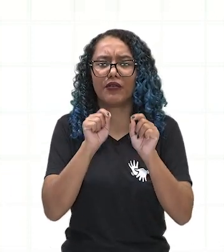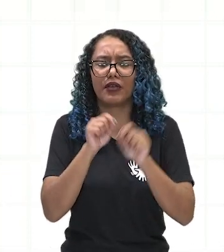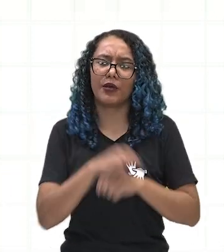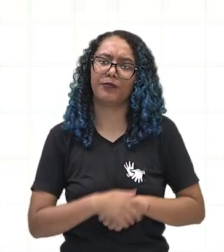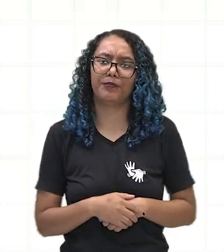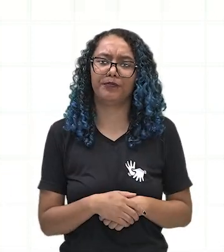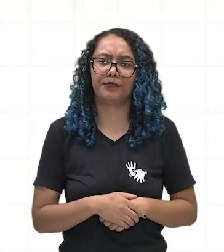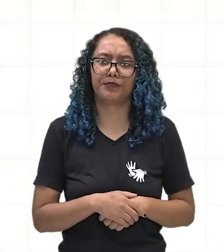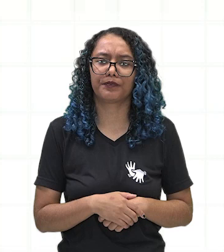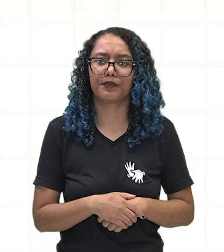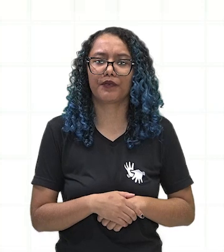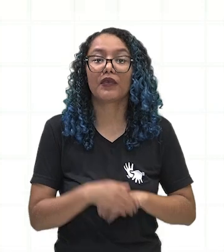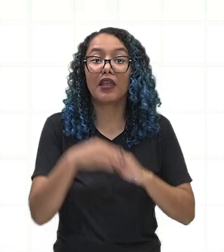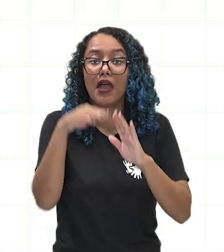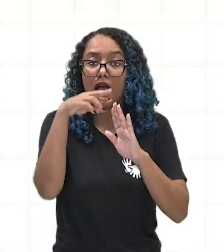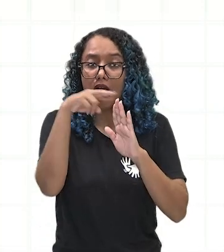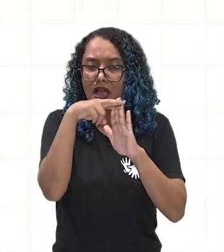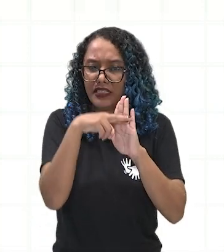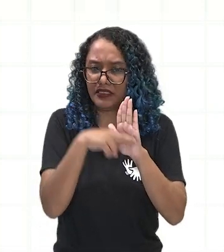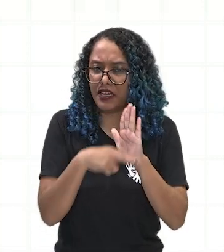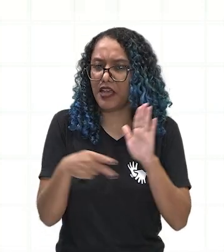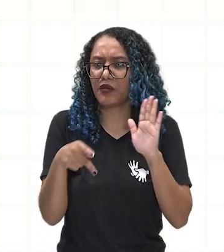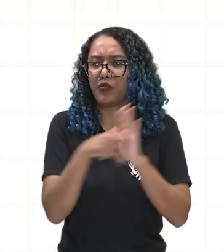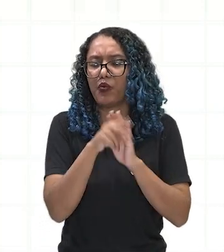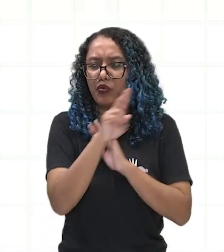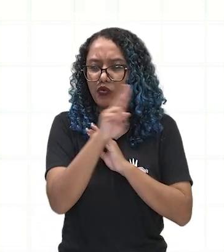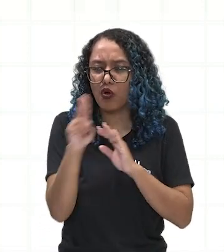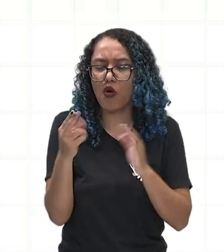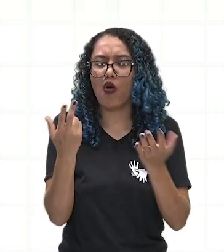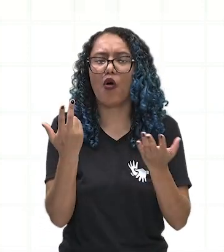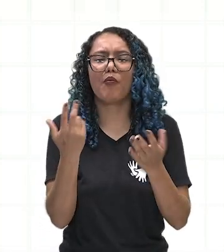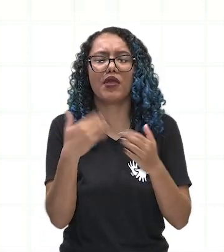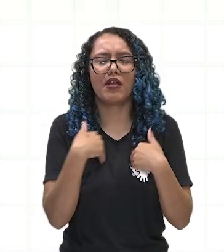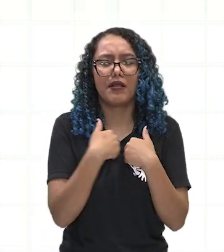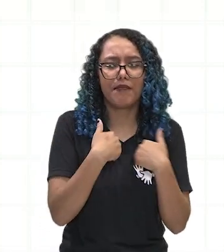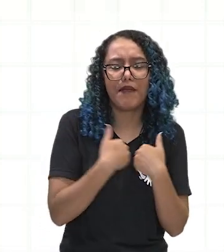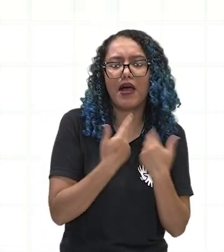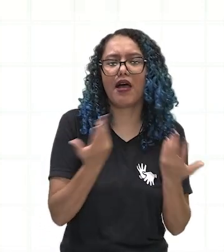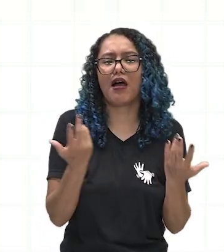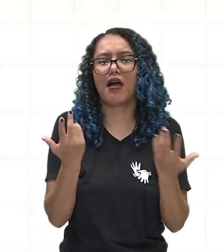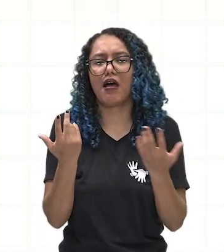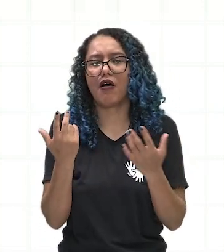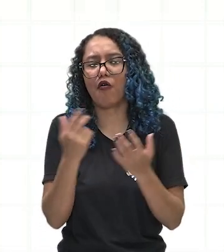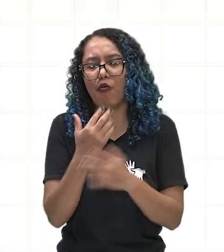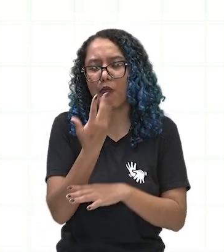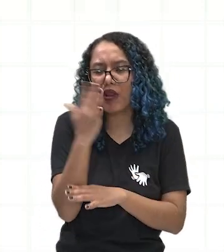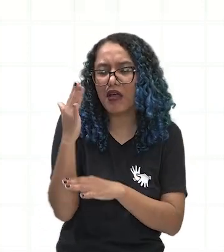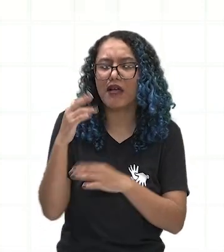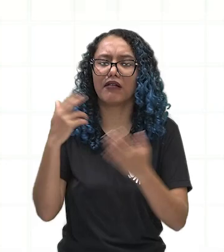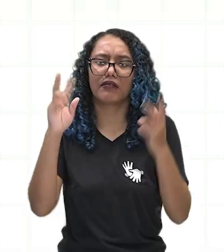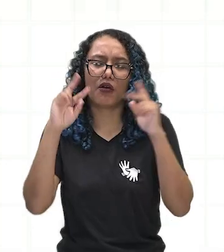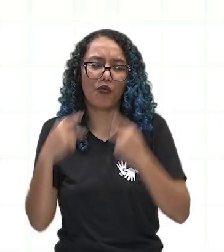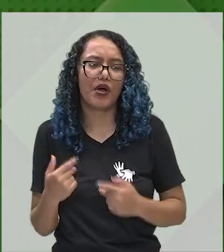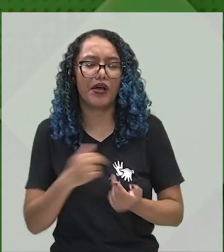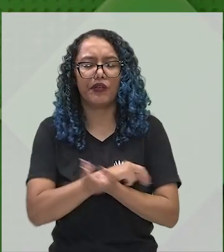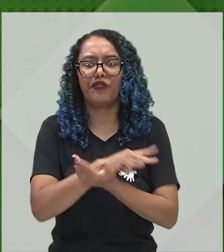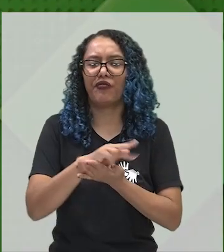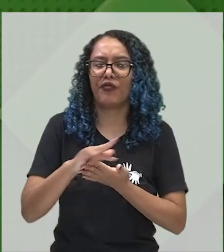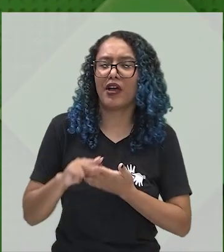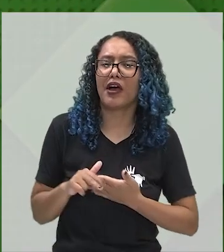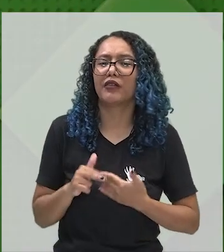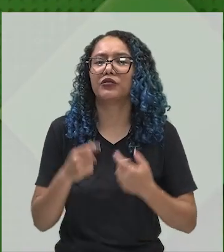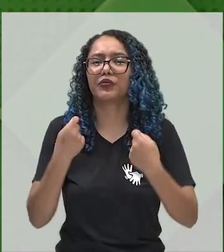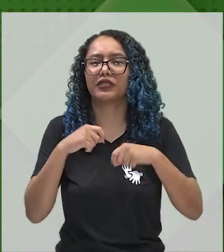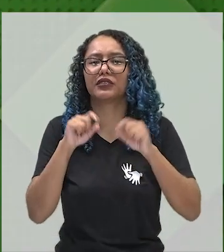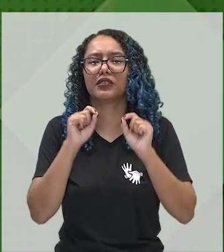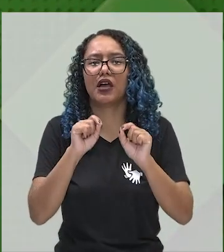para a nomenclatura aí dos animais, dos organismos vivos, né, sejam eles animais, plantas e o ser humano, ela deve